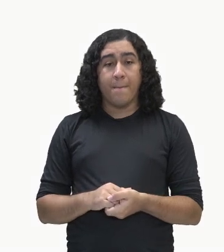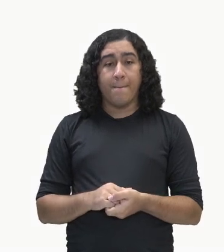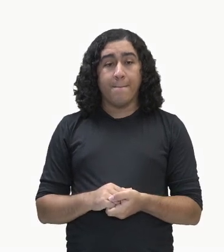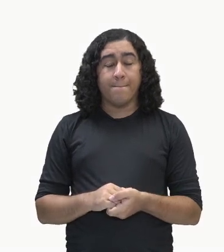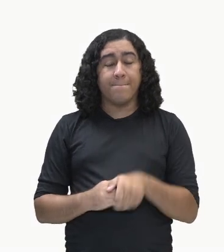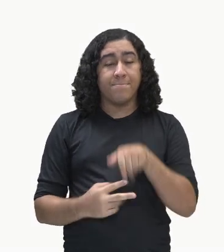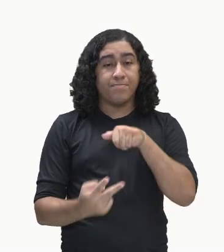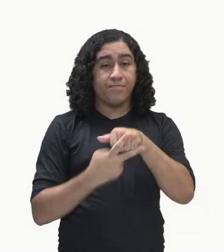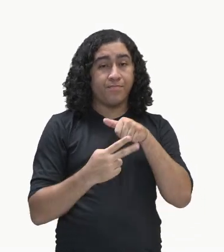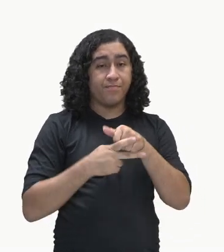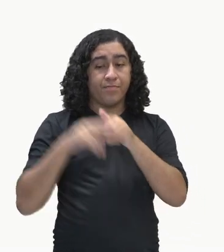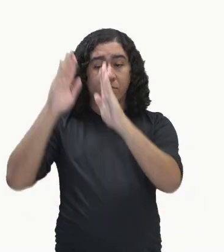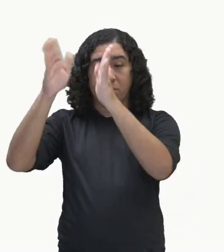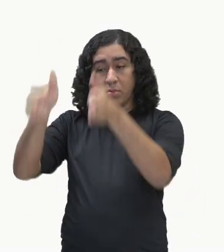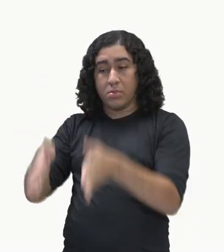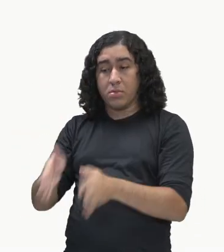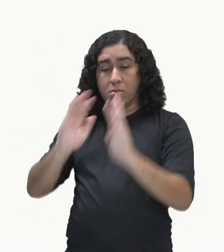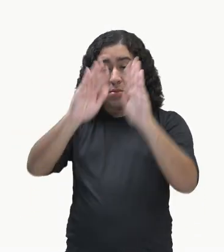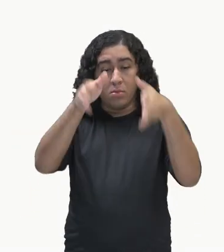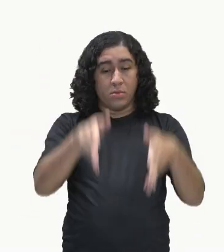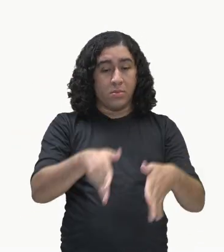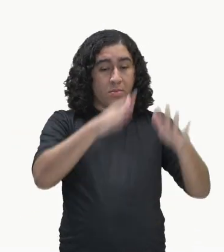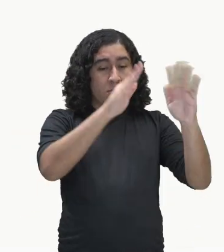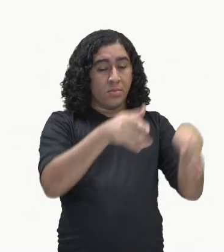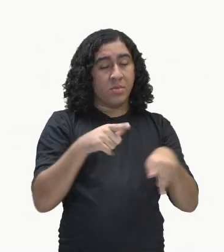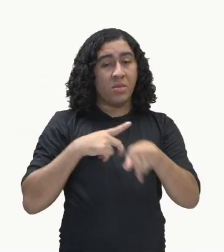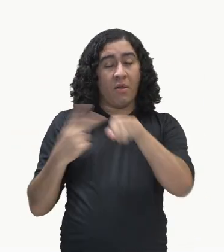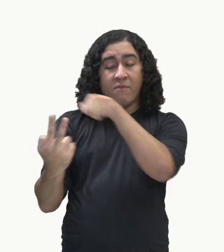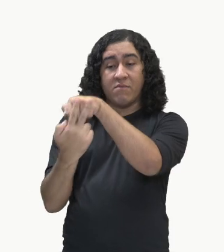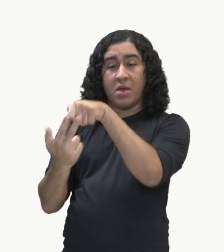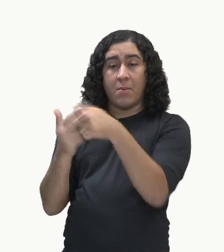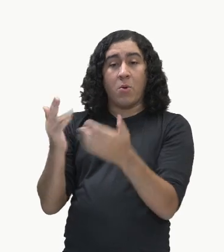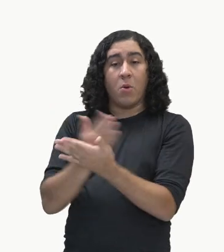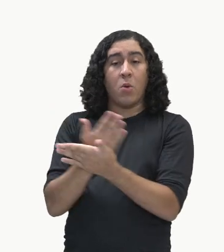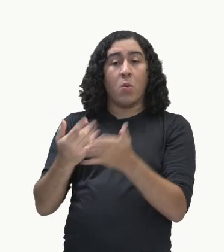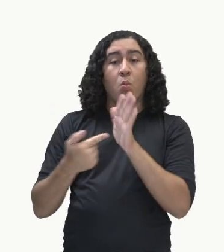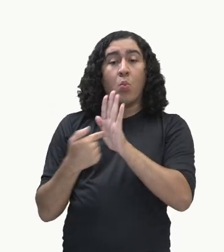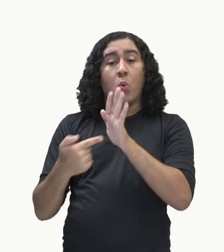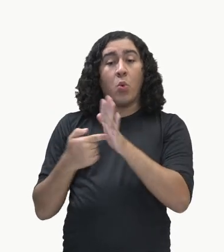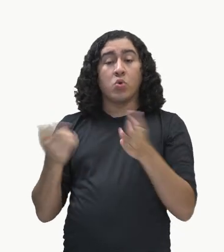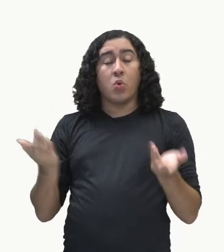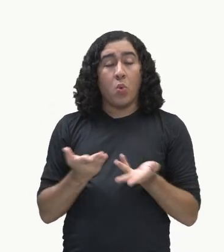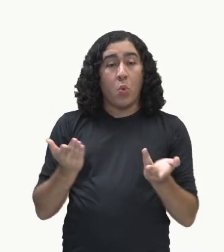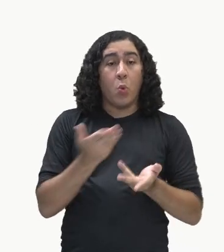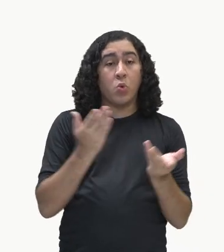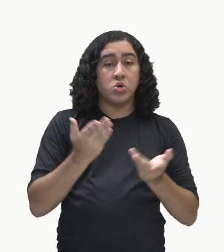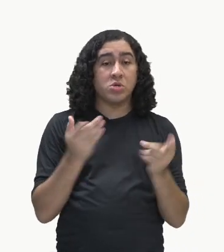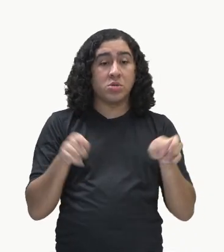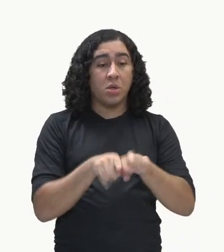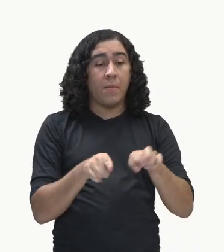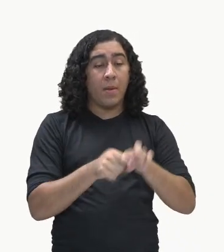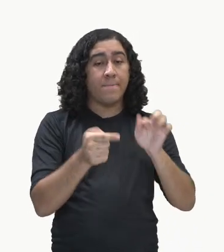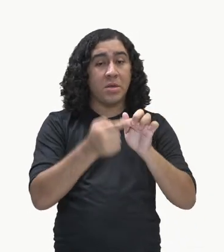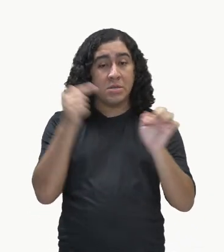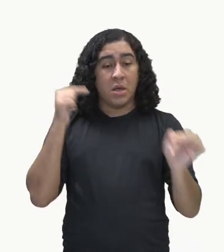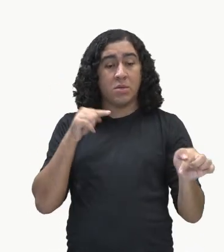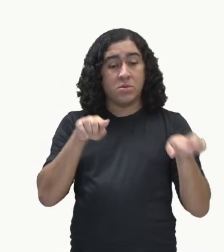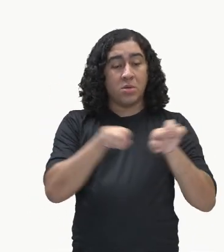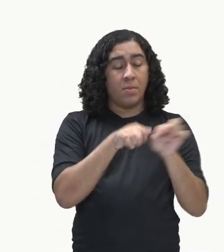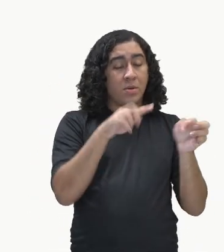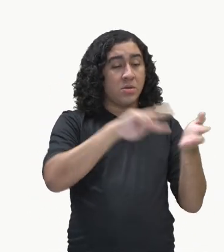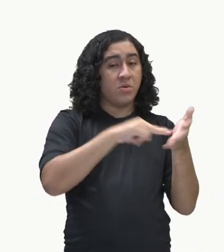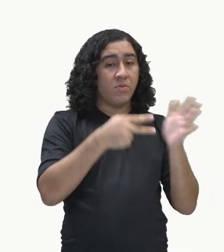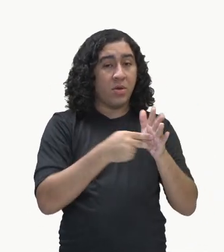Verb list, nossa lista de verbos. Eu tenho alguns verbos que eu trouxe no presente, no passado e o seu significado, meaning. Então, o